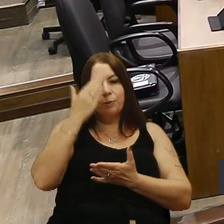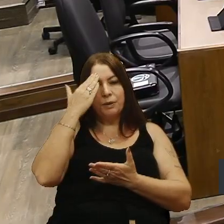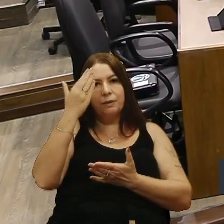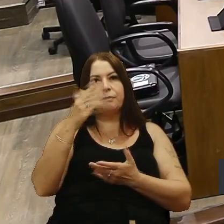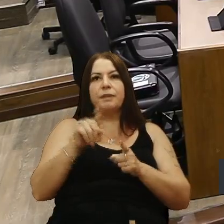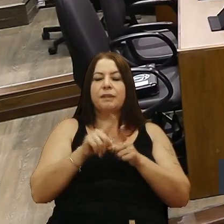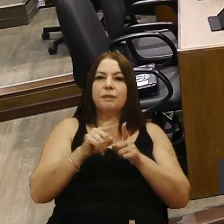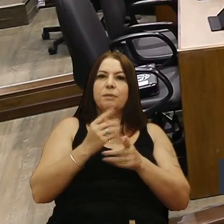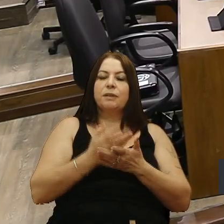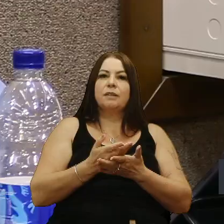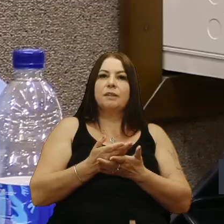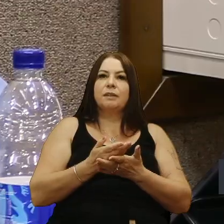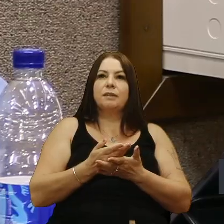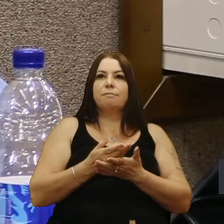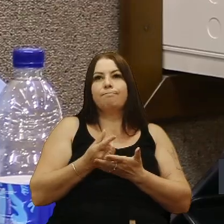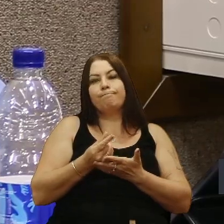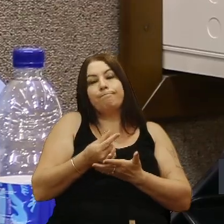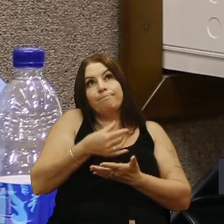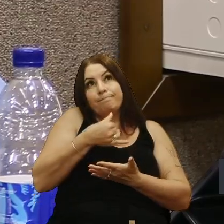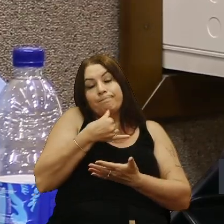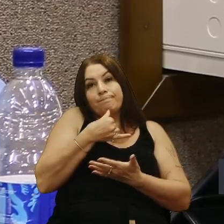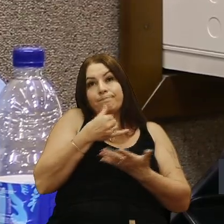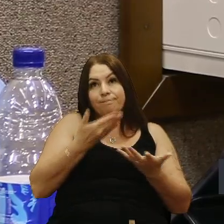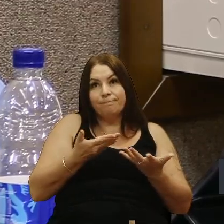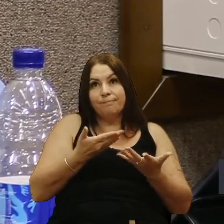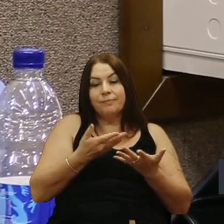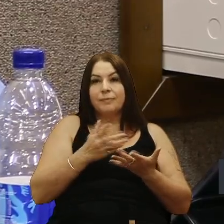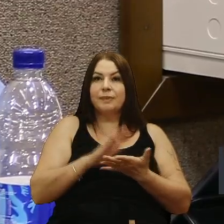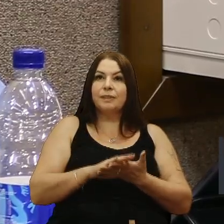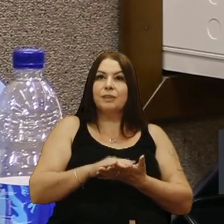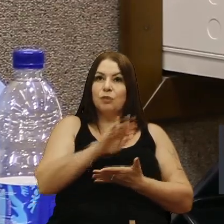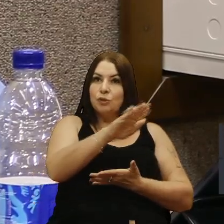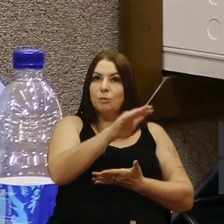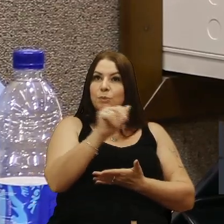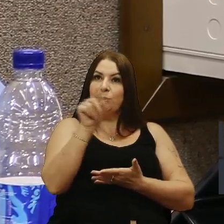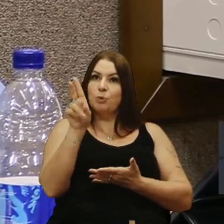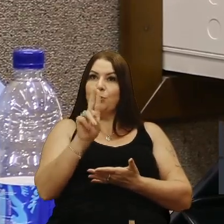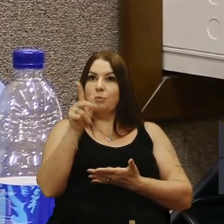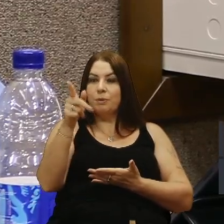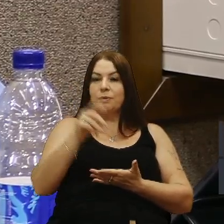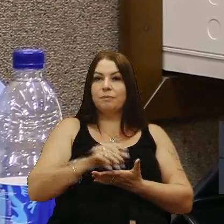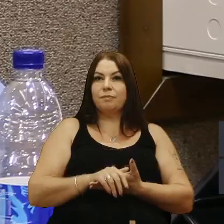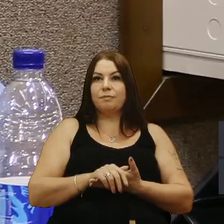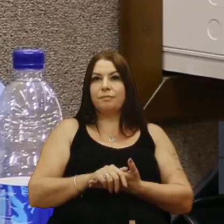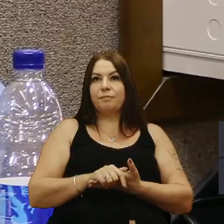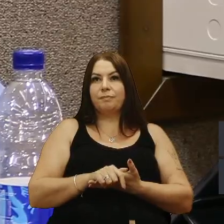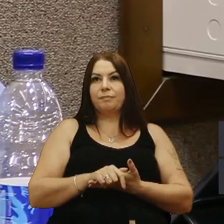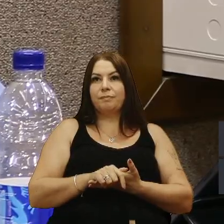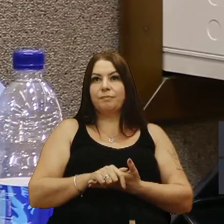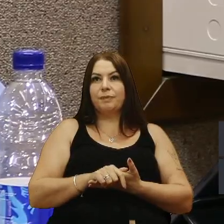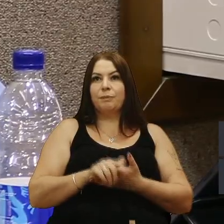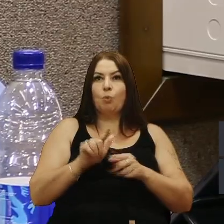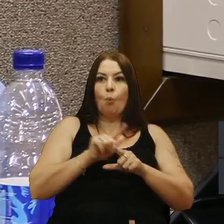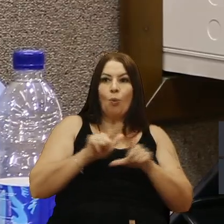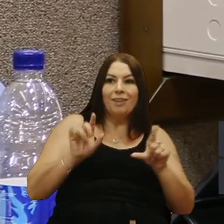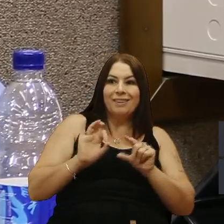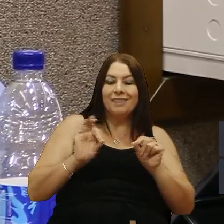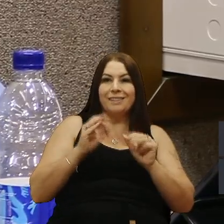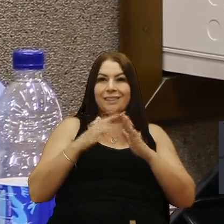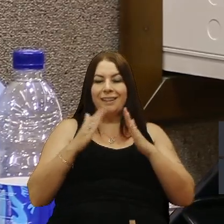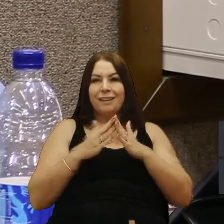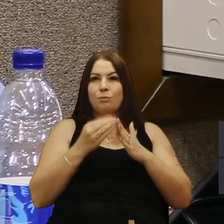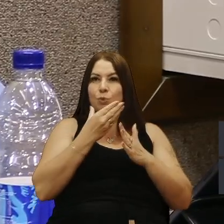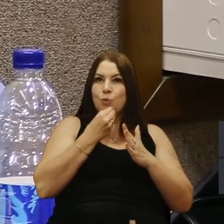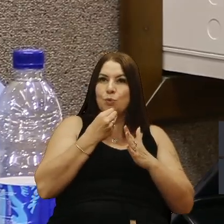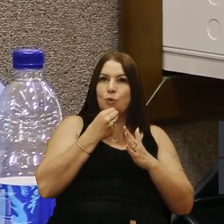Nós ficamos um pouco tristes, né, com a nomeação de Vossa Excelência pelo vazio que o senhor deixa nessa casa, por ser um